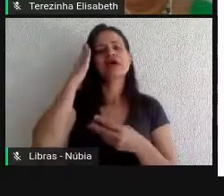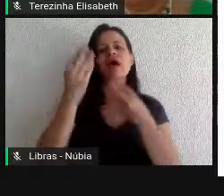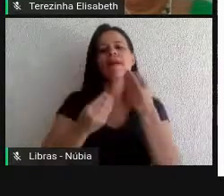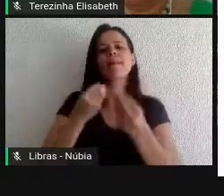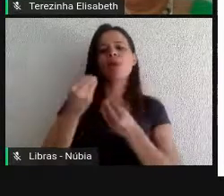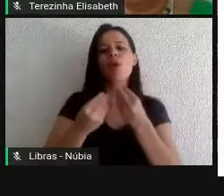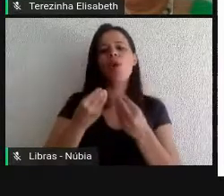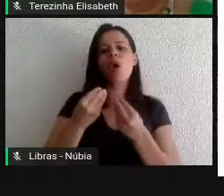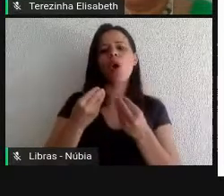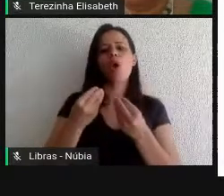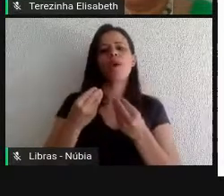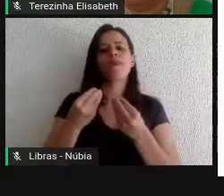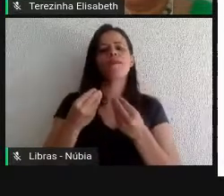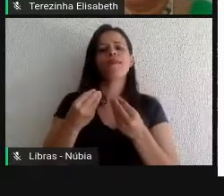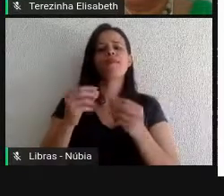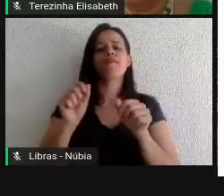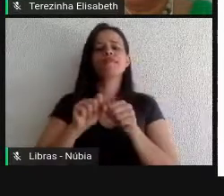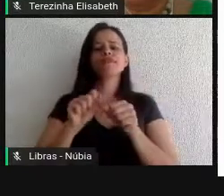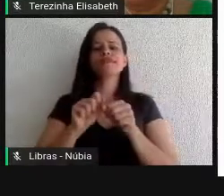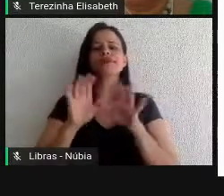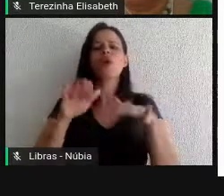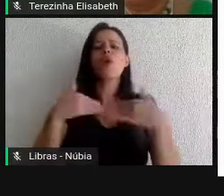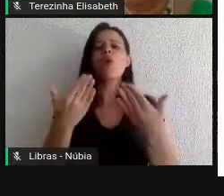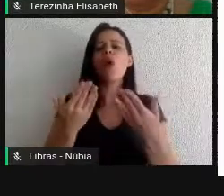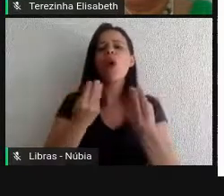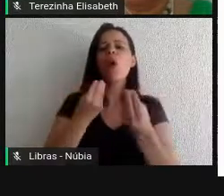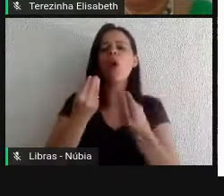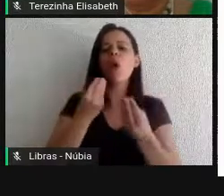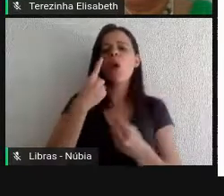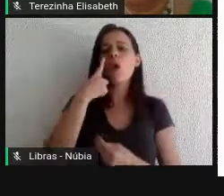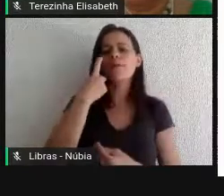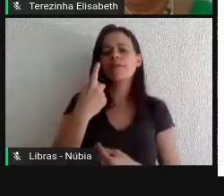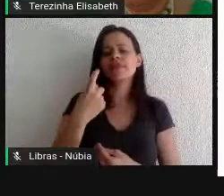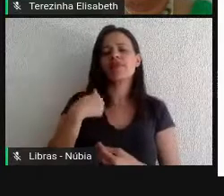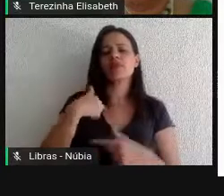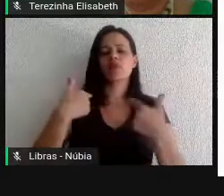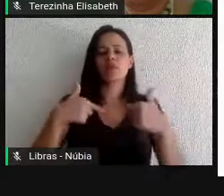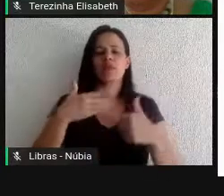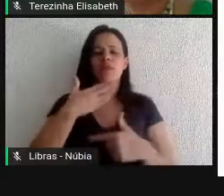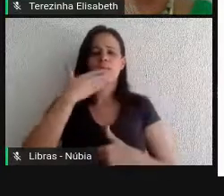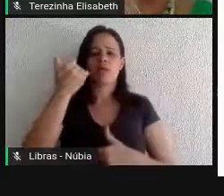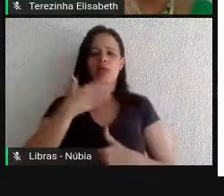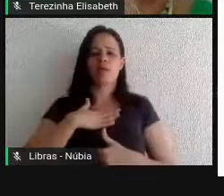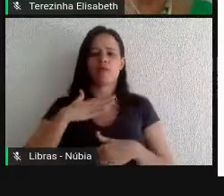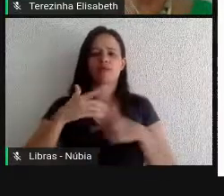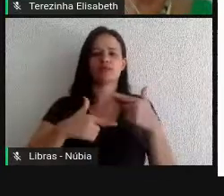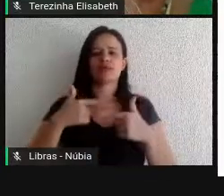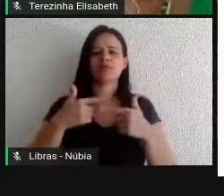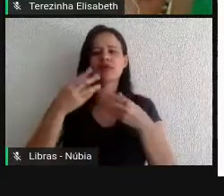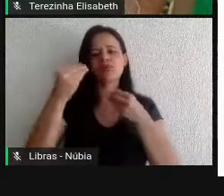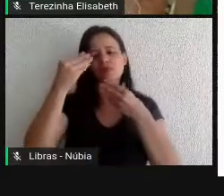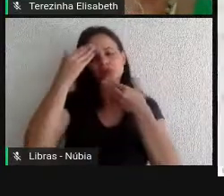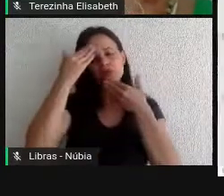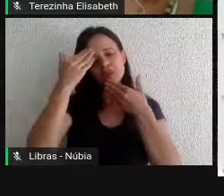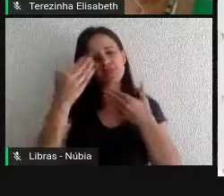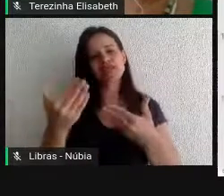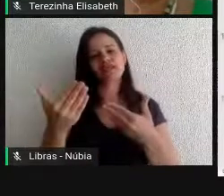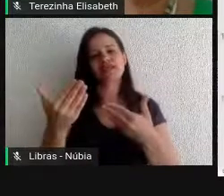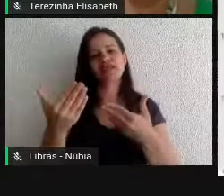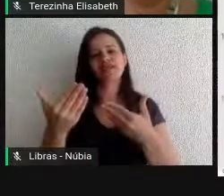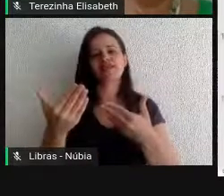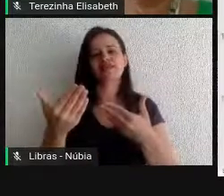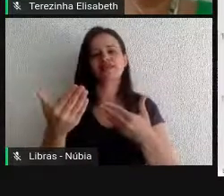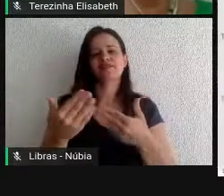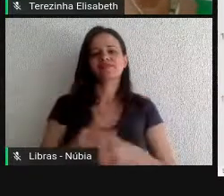e quais são os interesses para que eu possa desempenhar melhor minha função. É isso, muito obrigada.